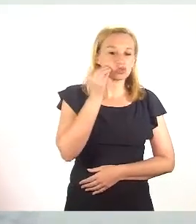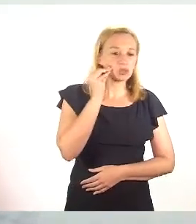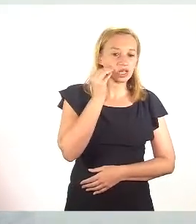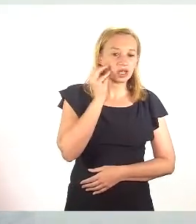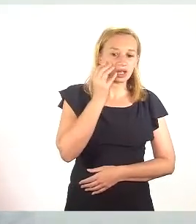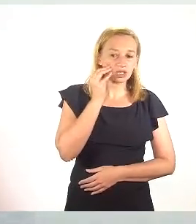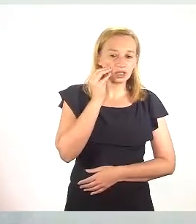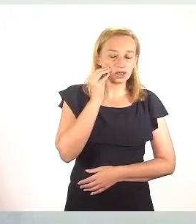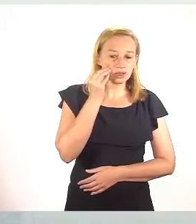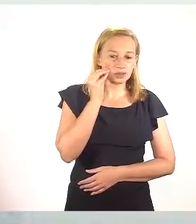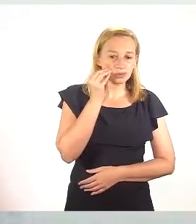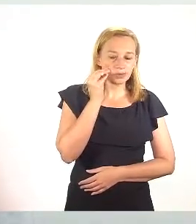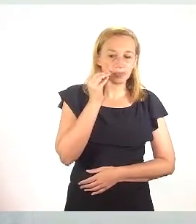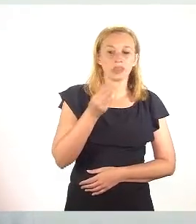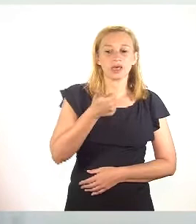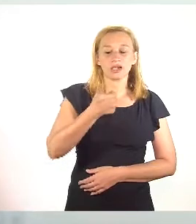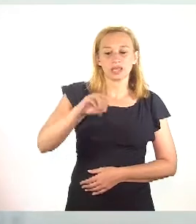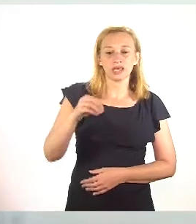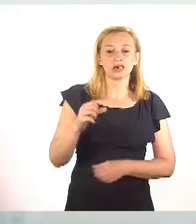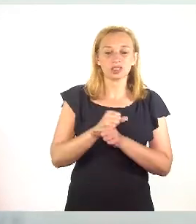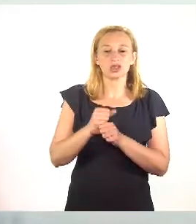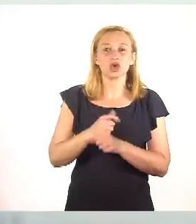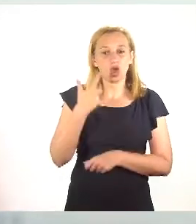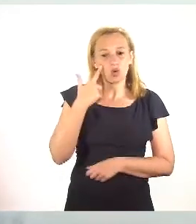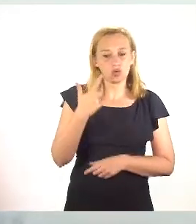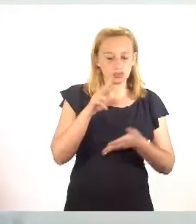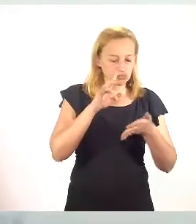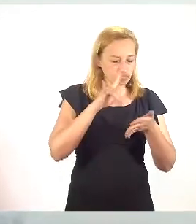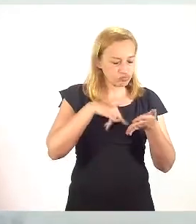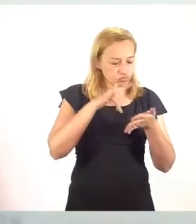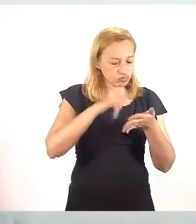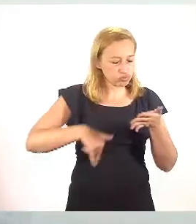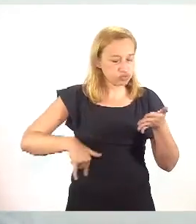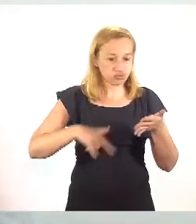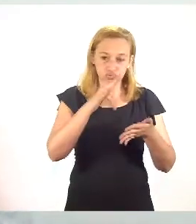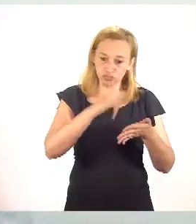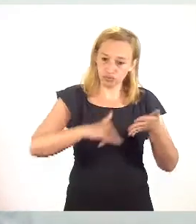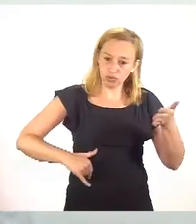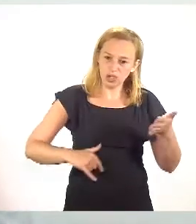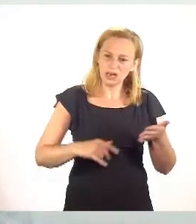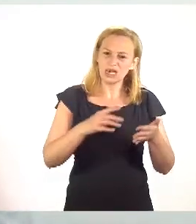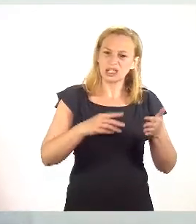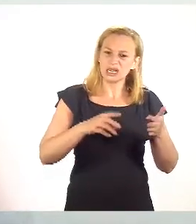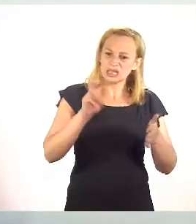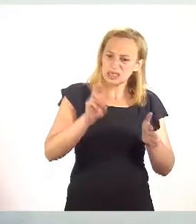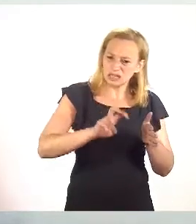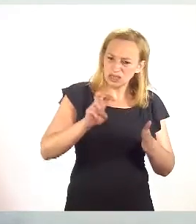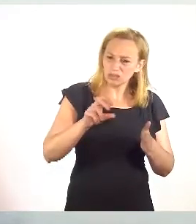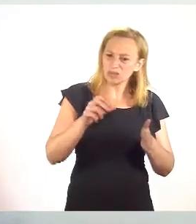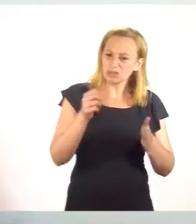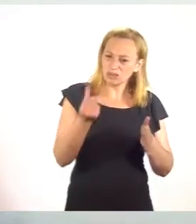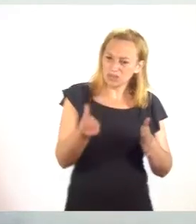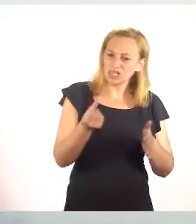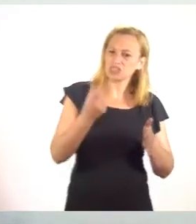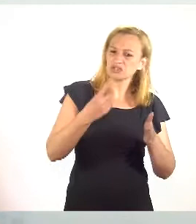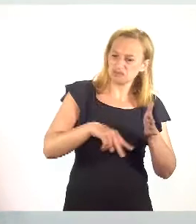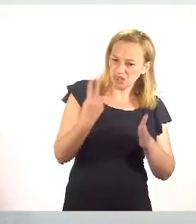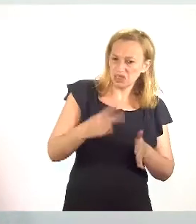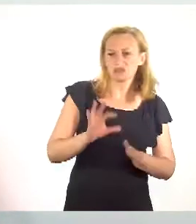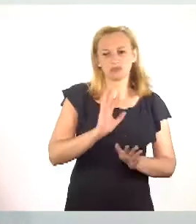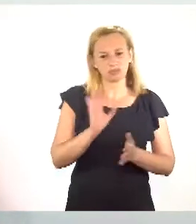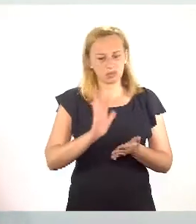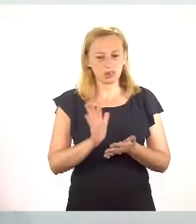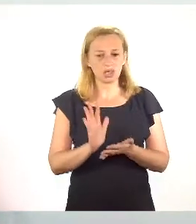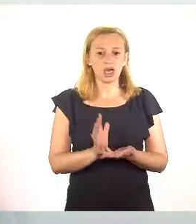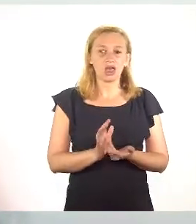anos. Eu li já seu currículo umas 5, 6 vezes. E eu não encontro algo